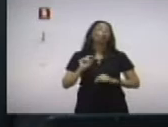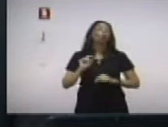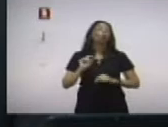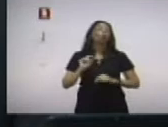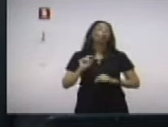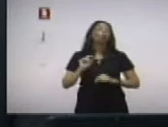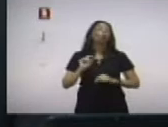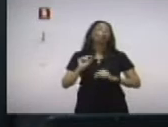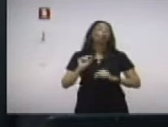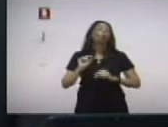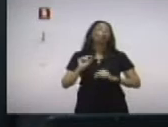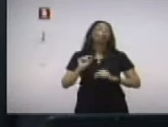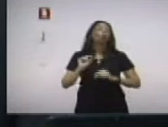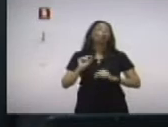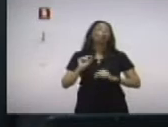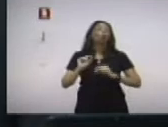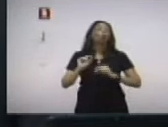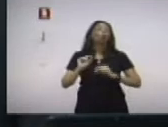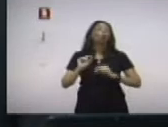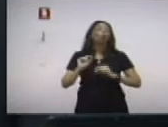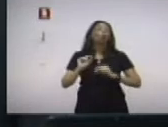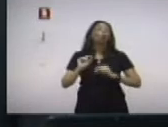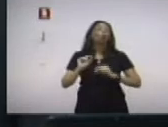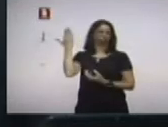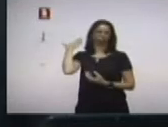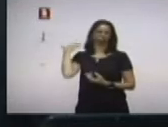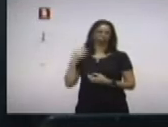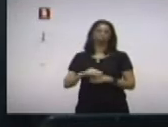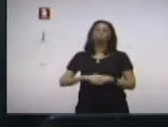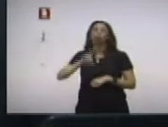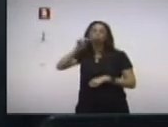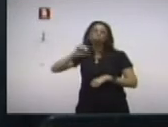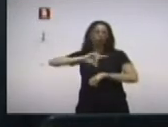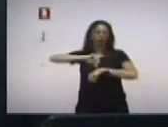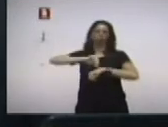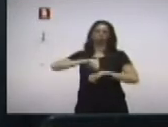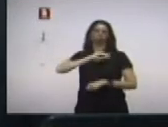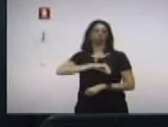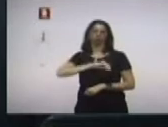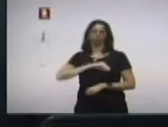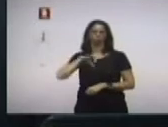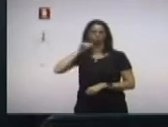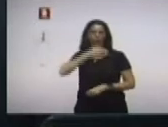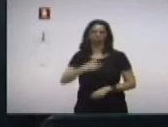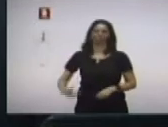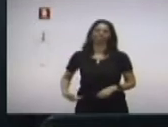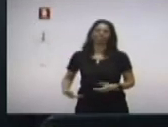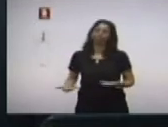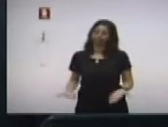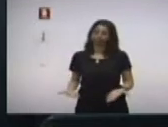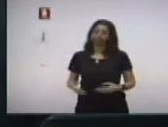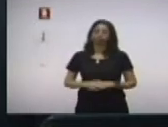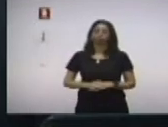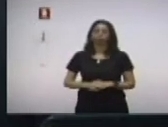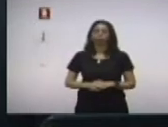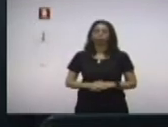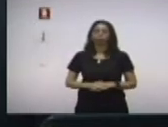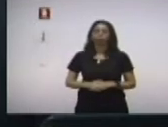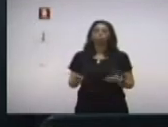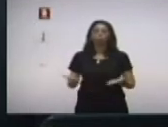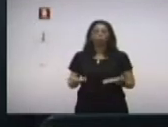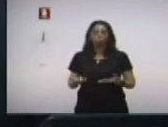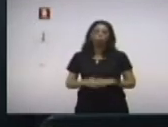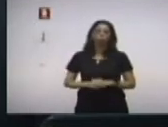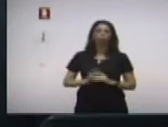vez na história o pagamento foi feito aí no último dia do prazo da os nossos funcionários estão hoje passando